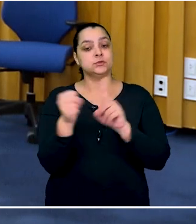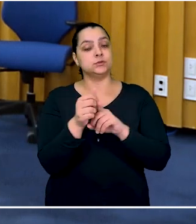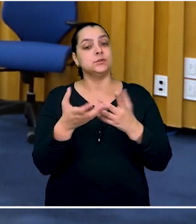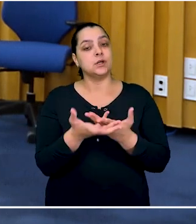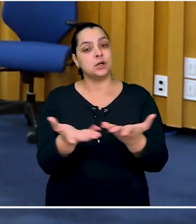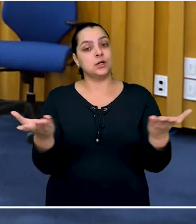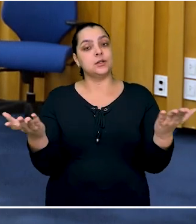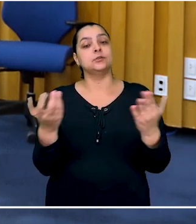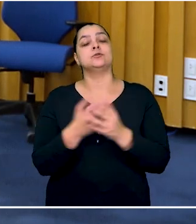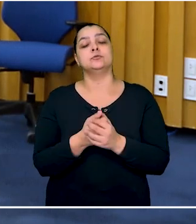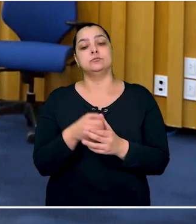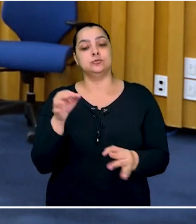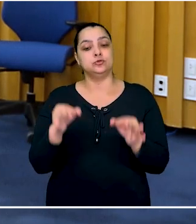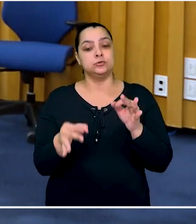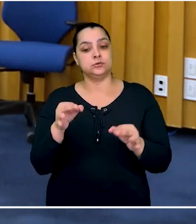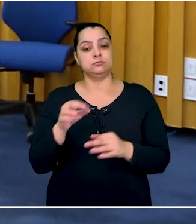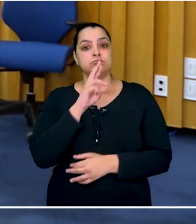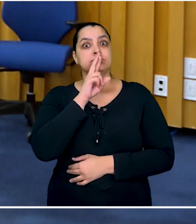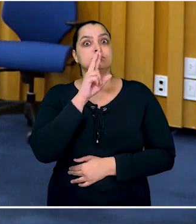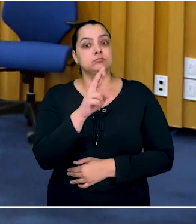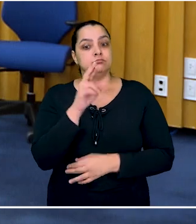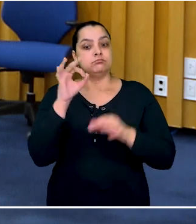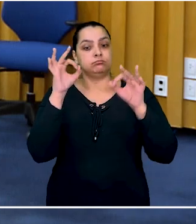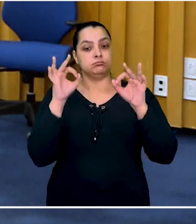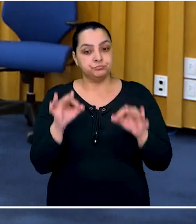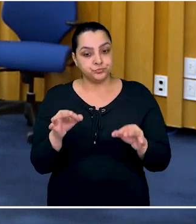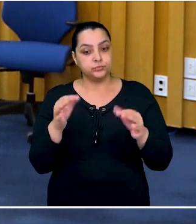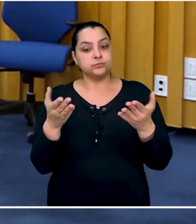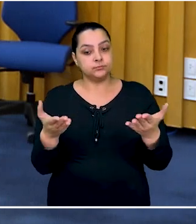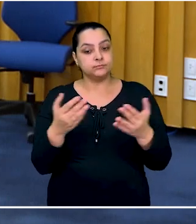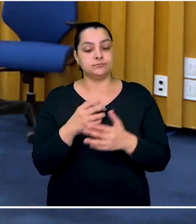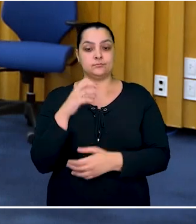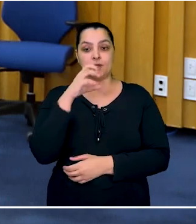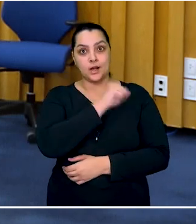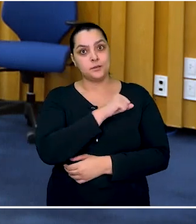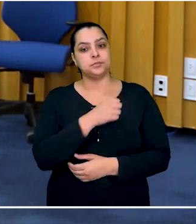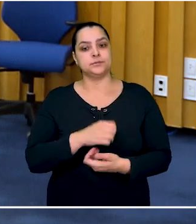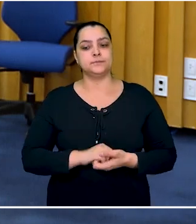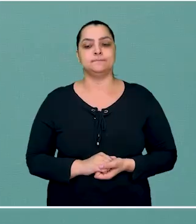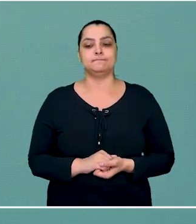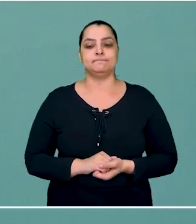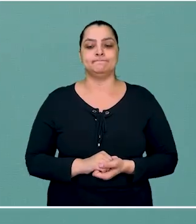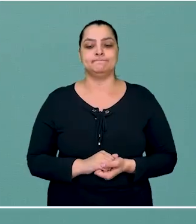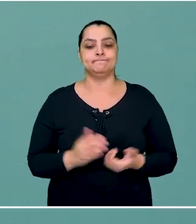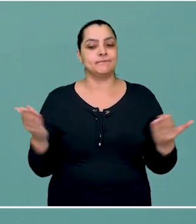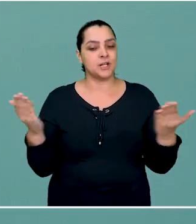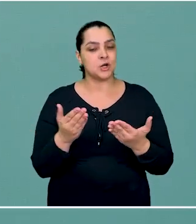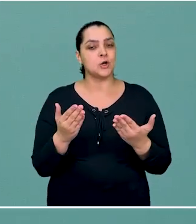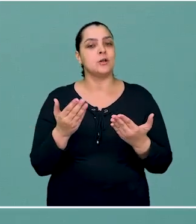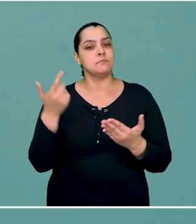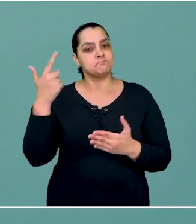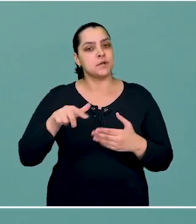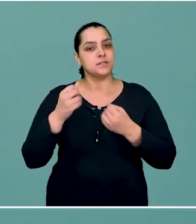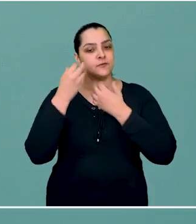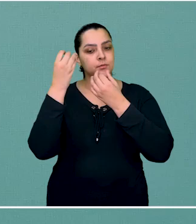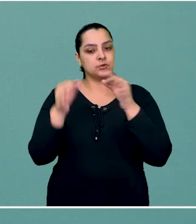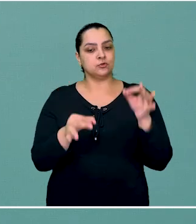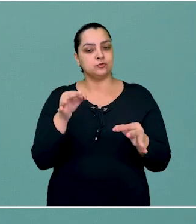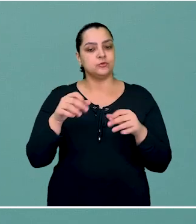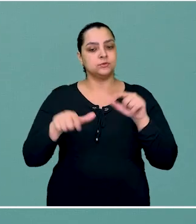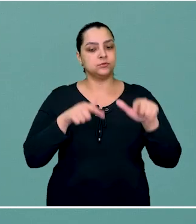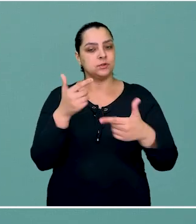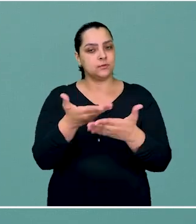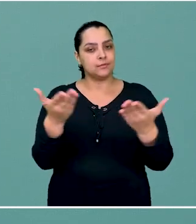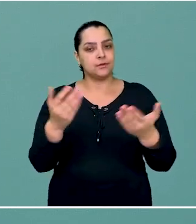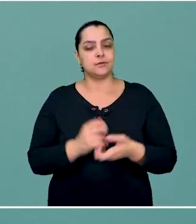sociedade precisa de uma justiça efetiva e rápida. Fique agora com mais notícias da Justiça